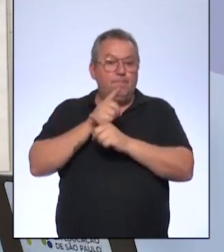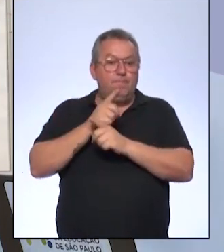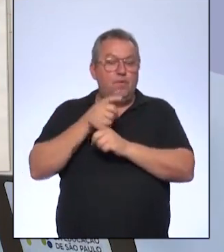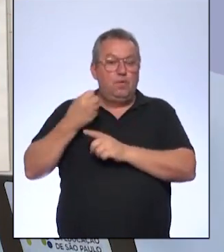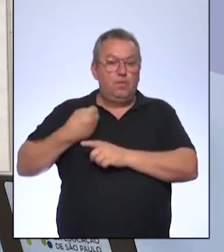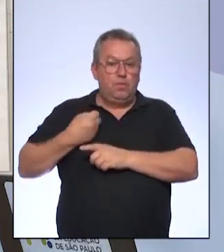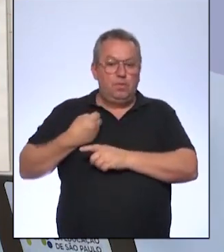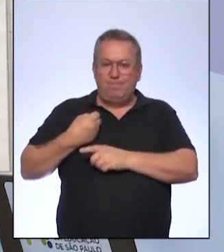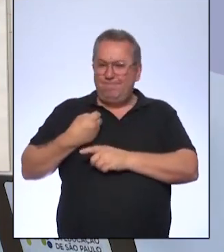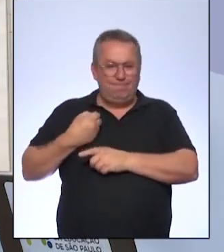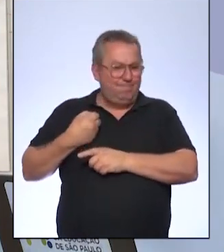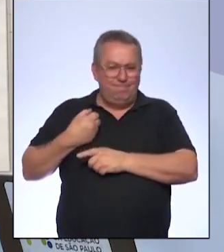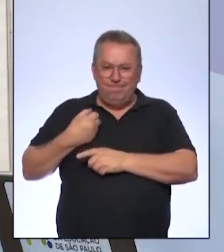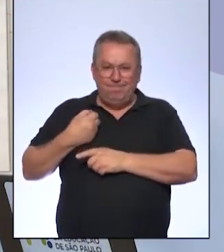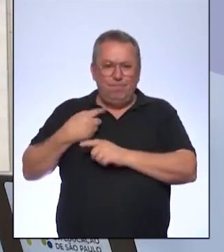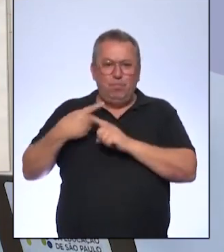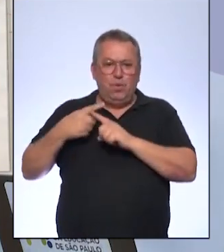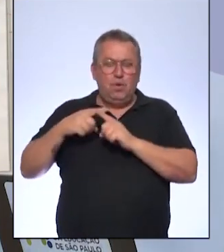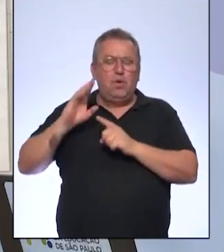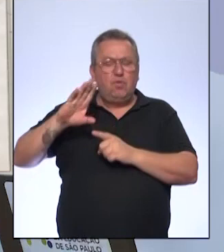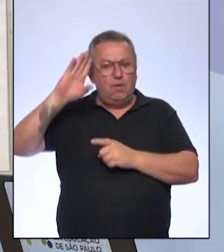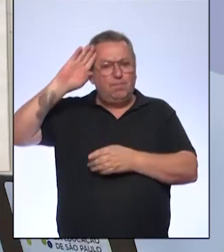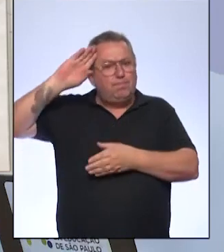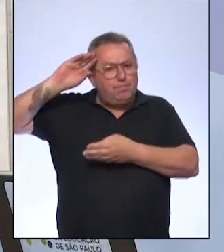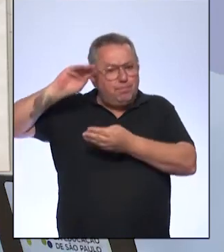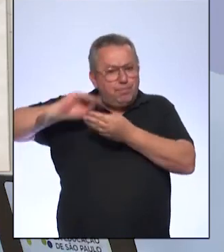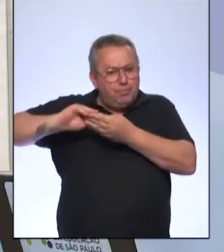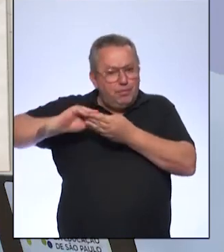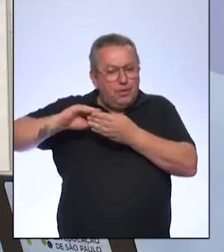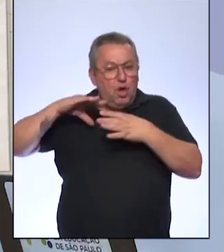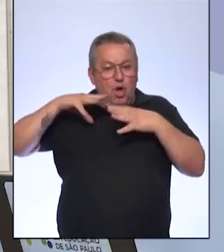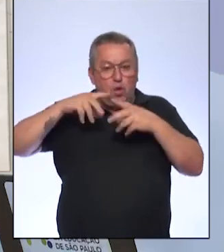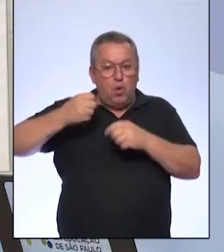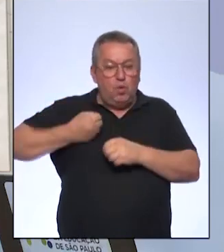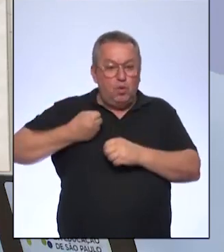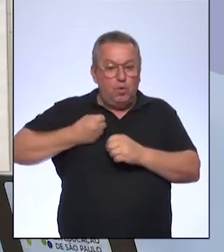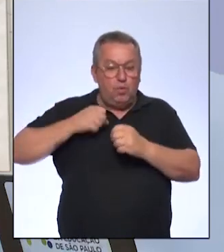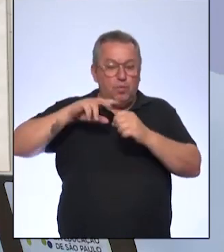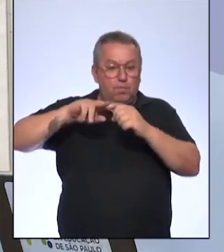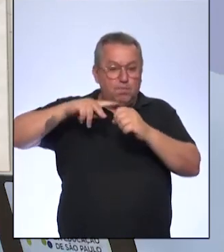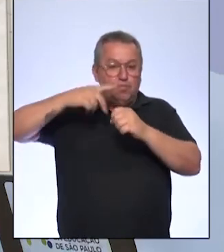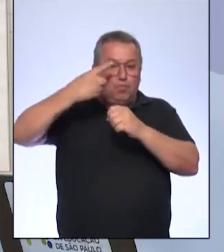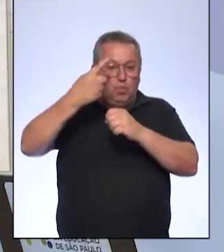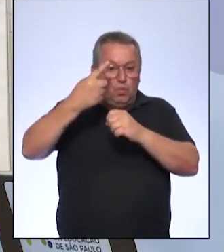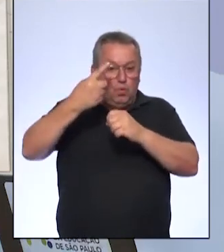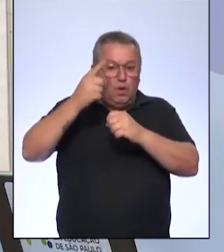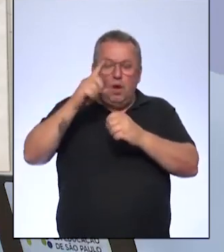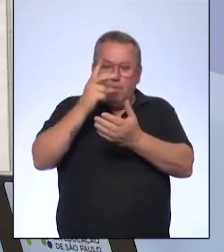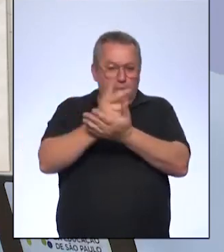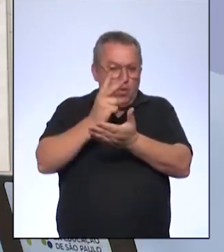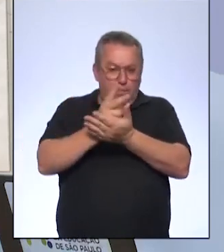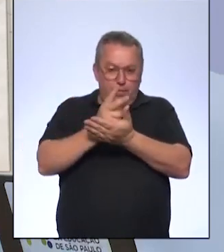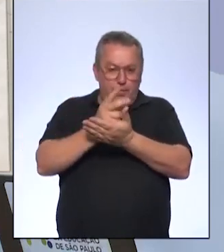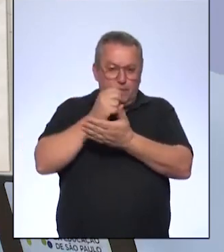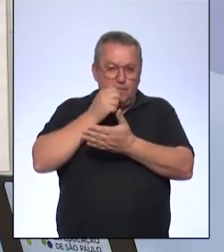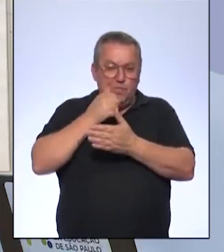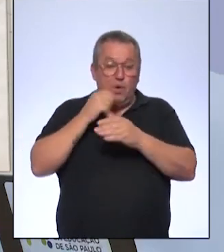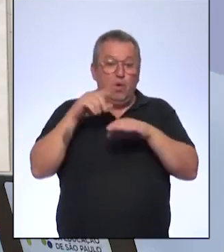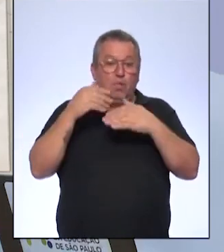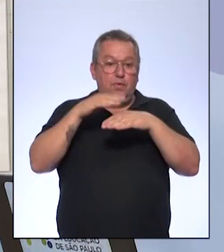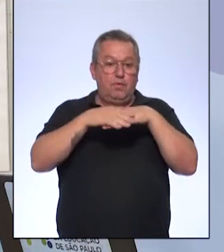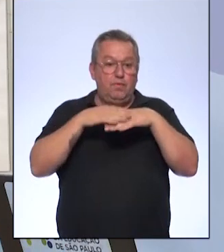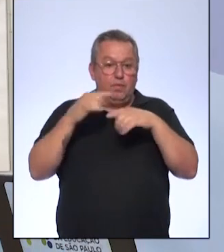valor? Não, porque eu já sei que todo número elevado a 1 é ele mesmo. Só que, como a gente conversou na